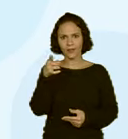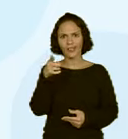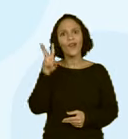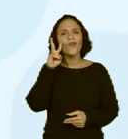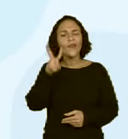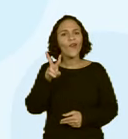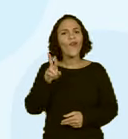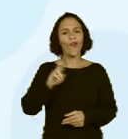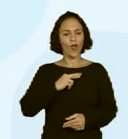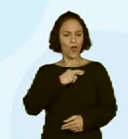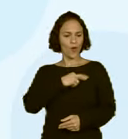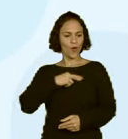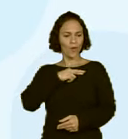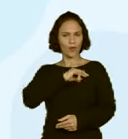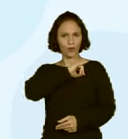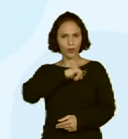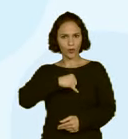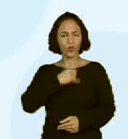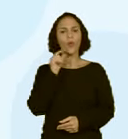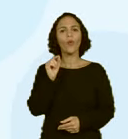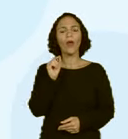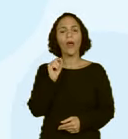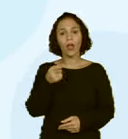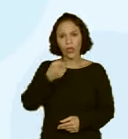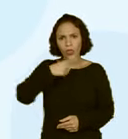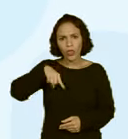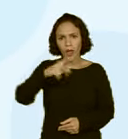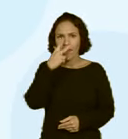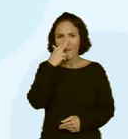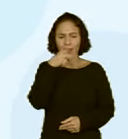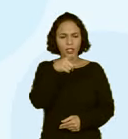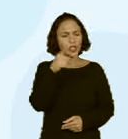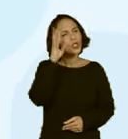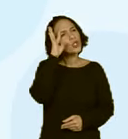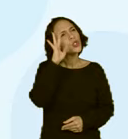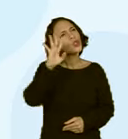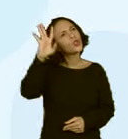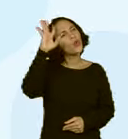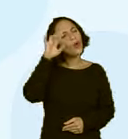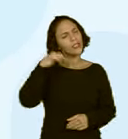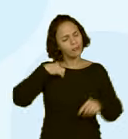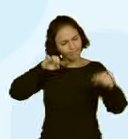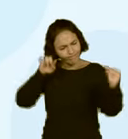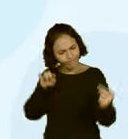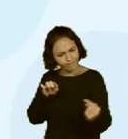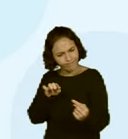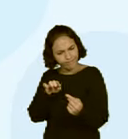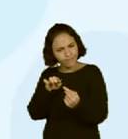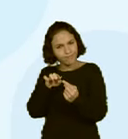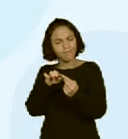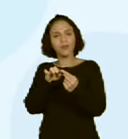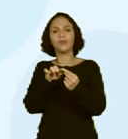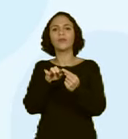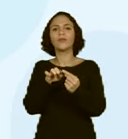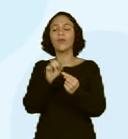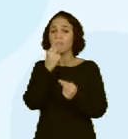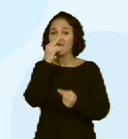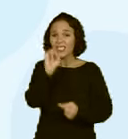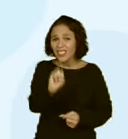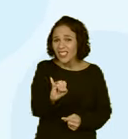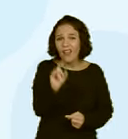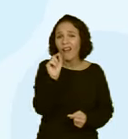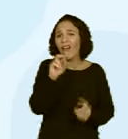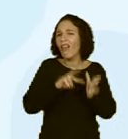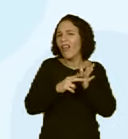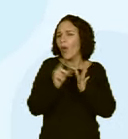do tecido de que são feitos os sonhos. É uma frase que traz um pouco de que sem sonhos nós